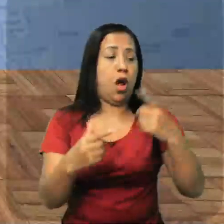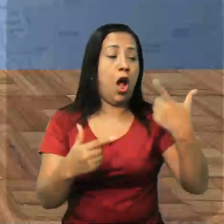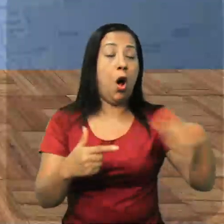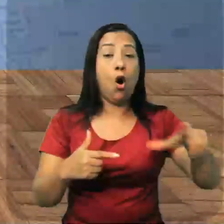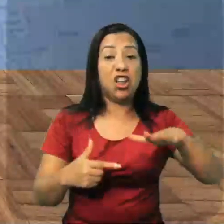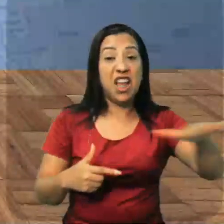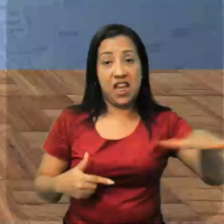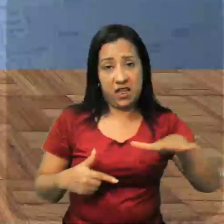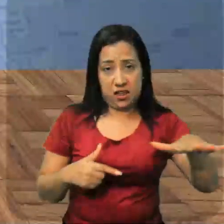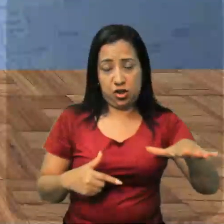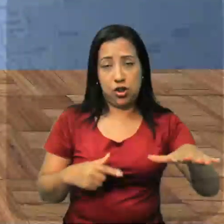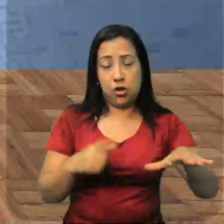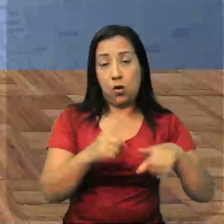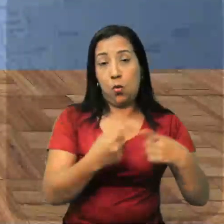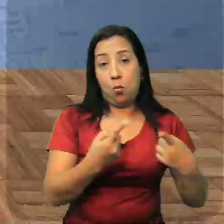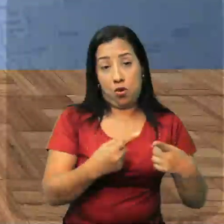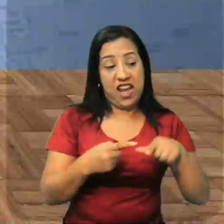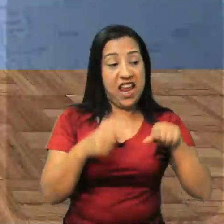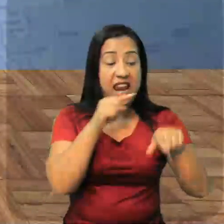a história do homem,